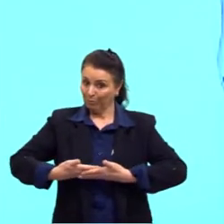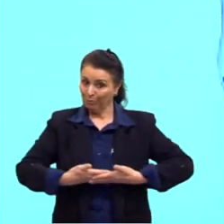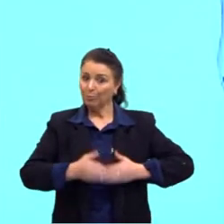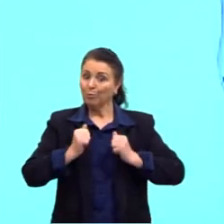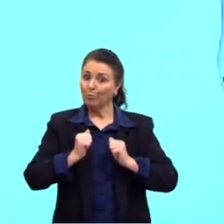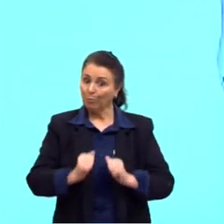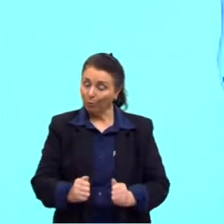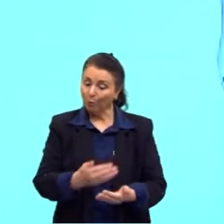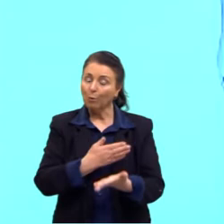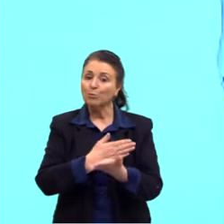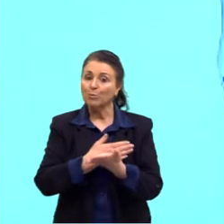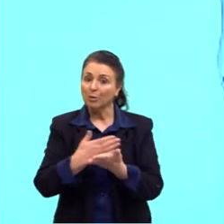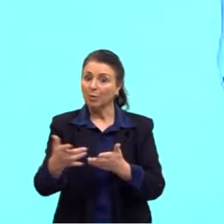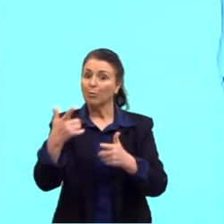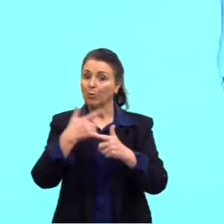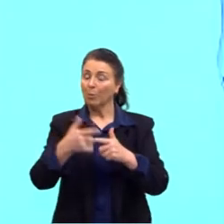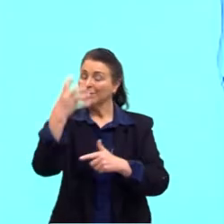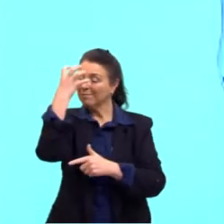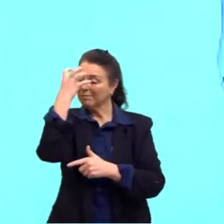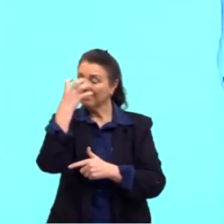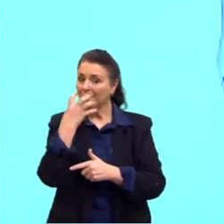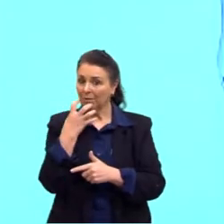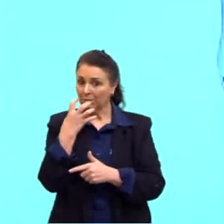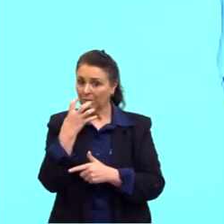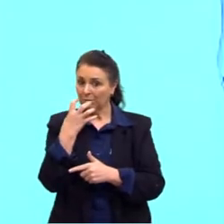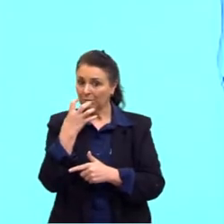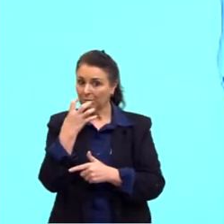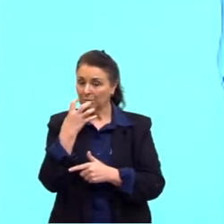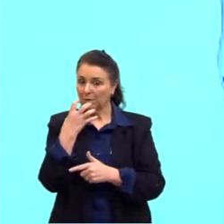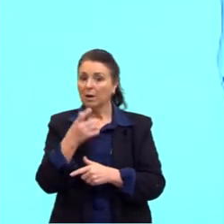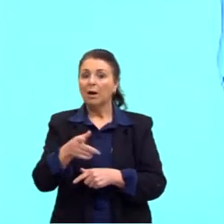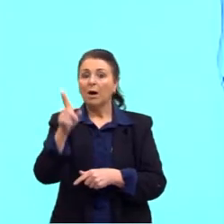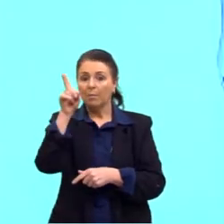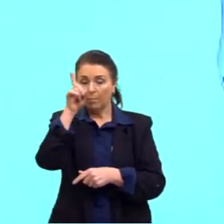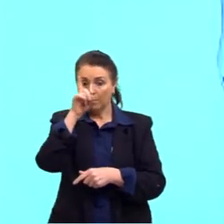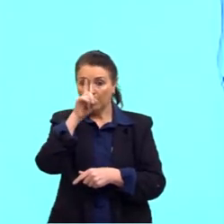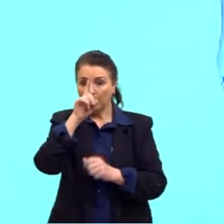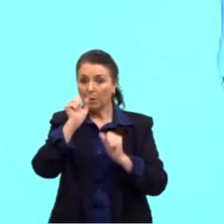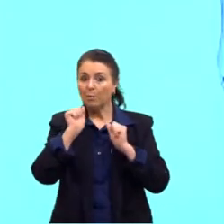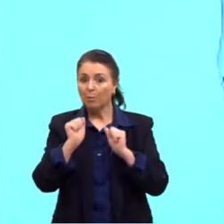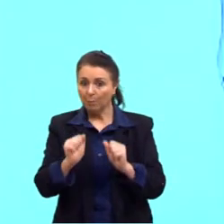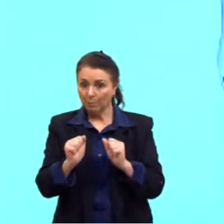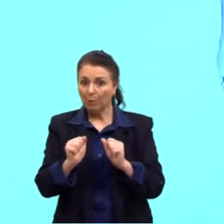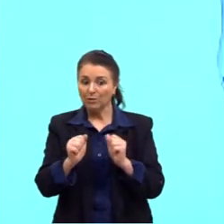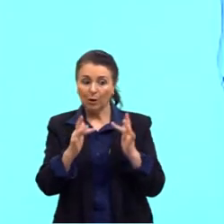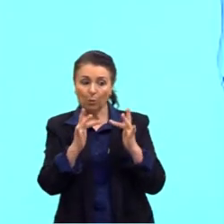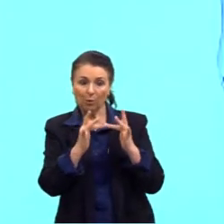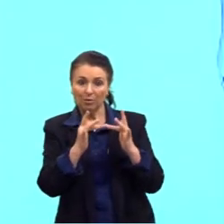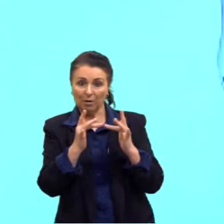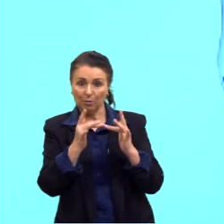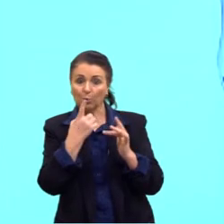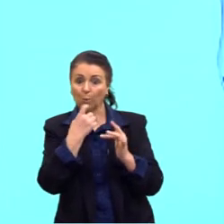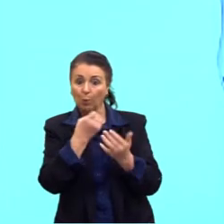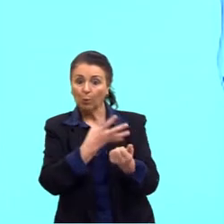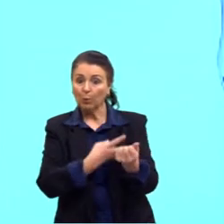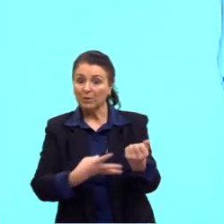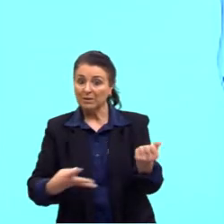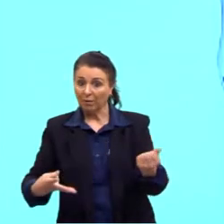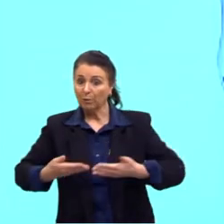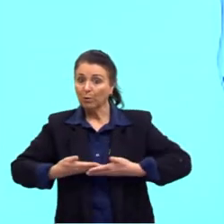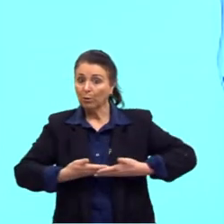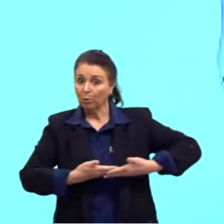caso pode acontecer na hora do parto que ela pode a mãe a mulher pode entrar em contato com sangue né do